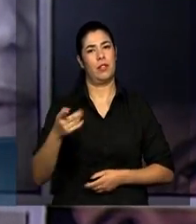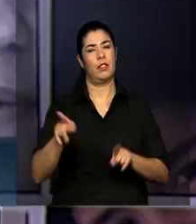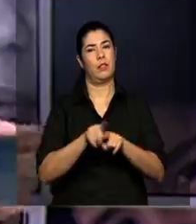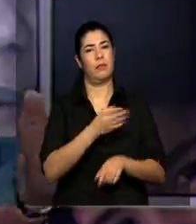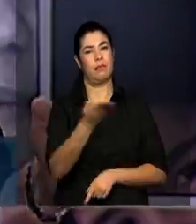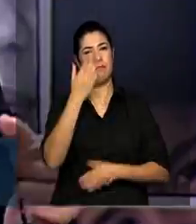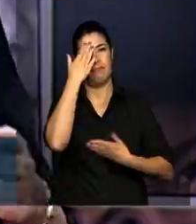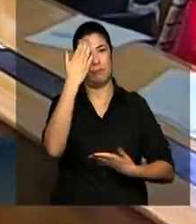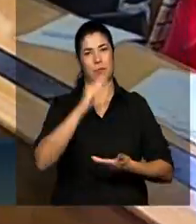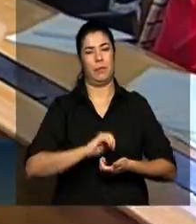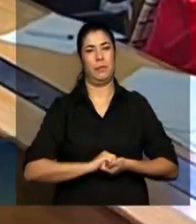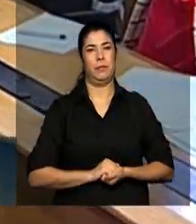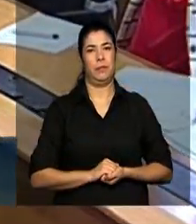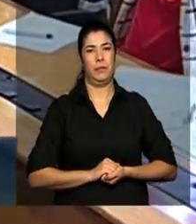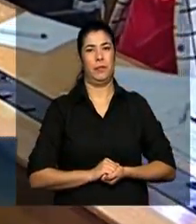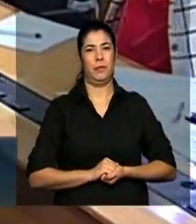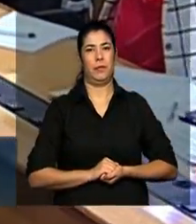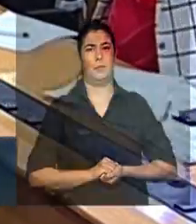a todos.